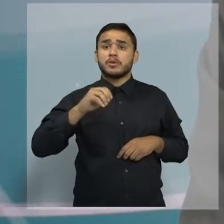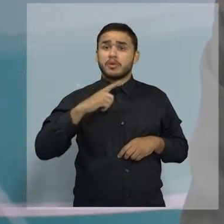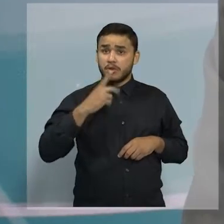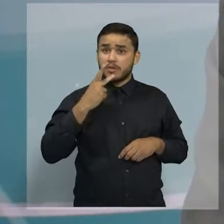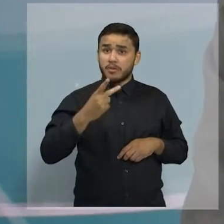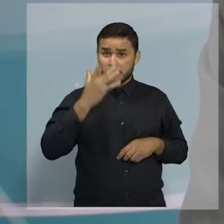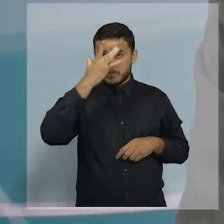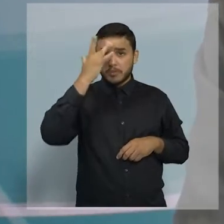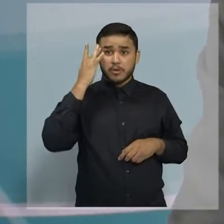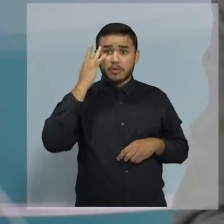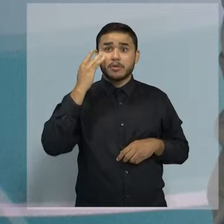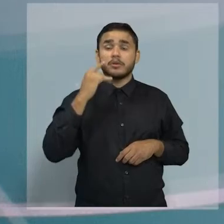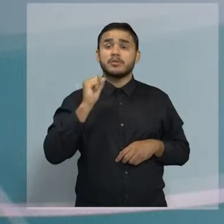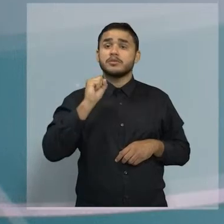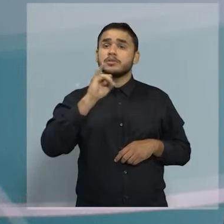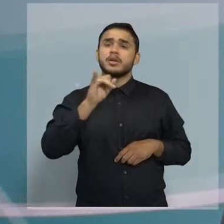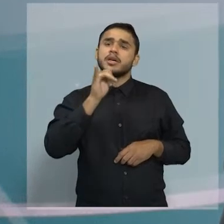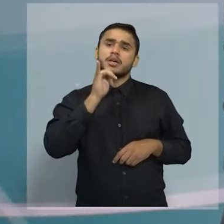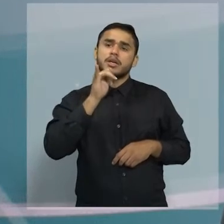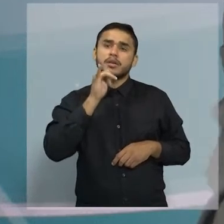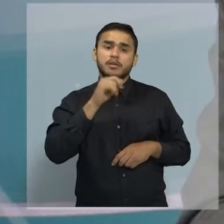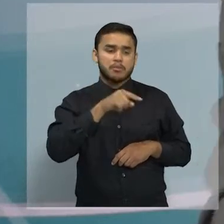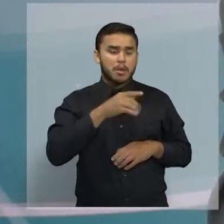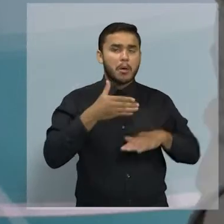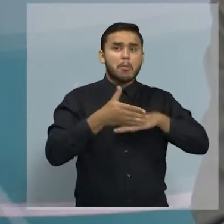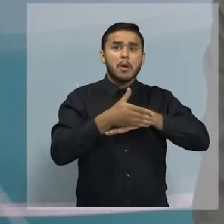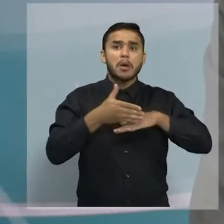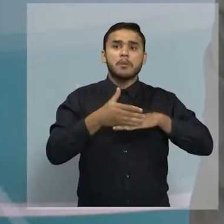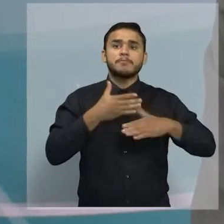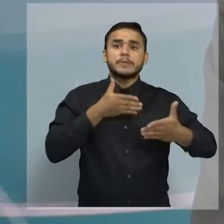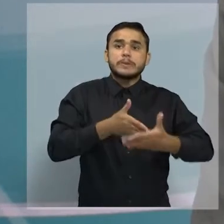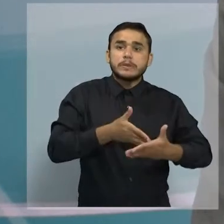controle, ele pode não vir poder participar, pode estar